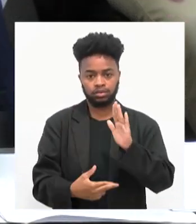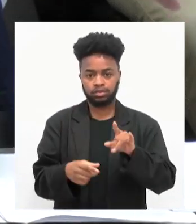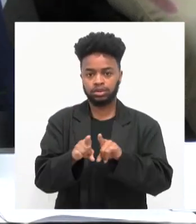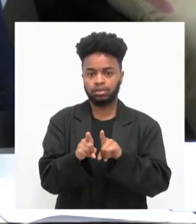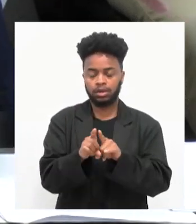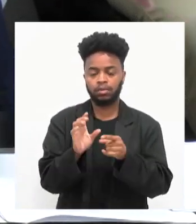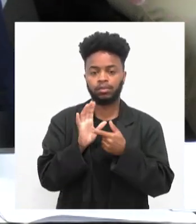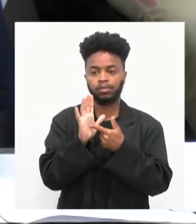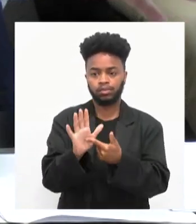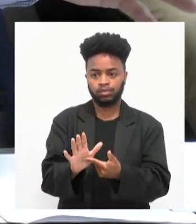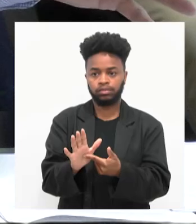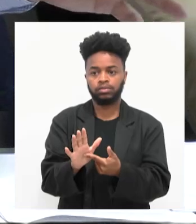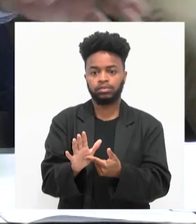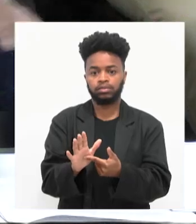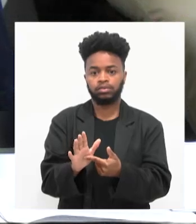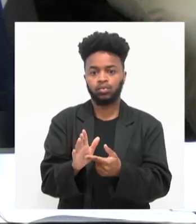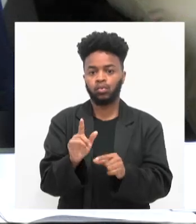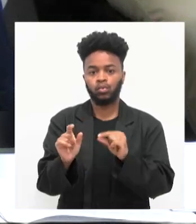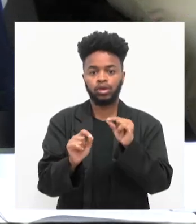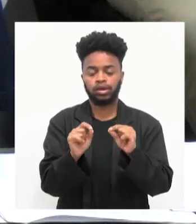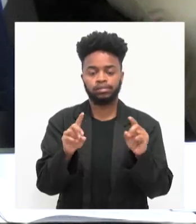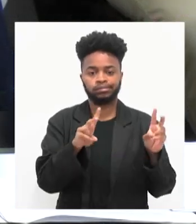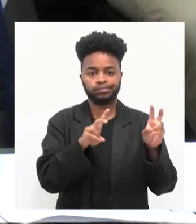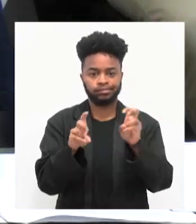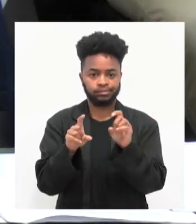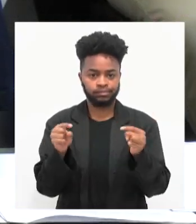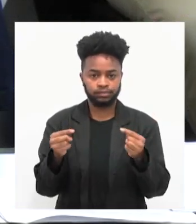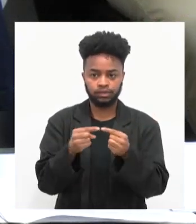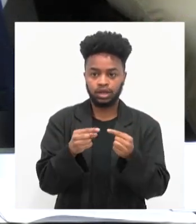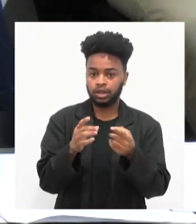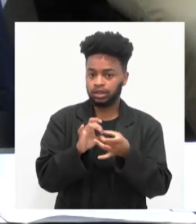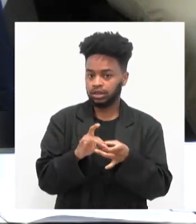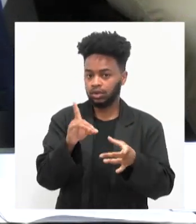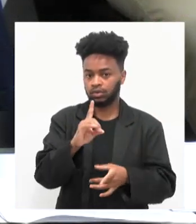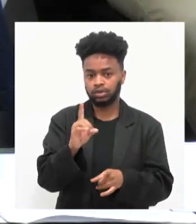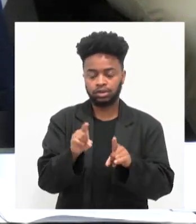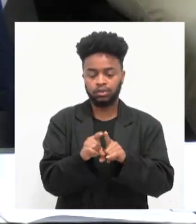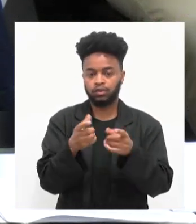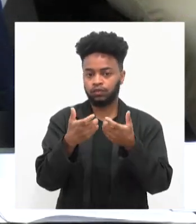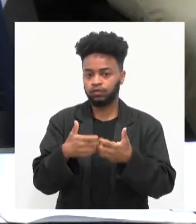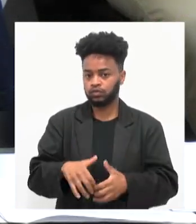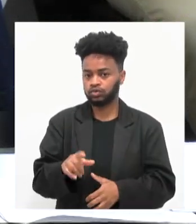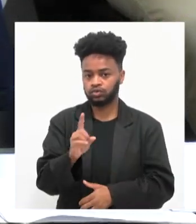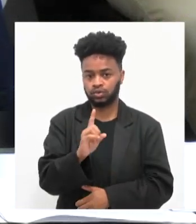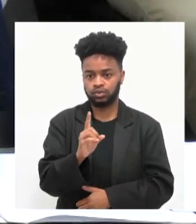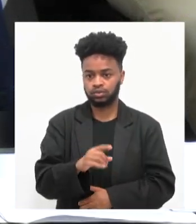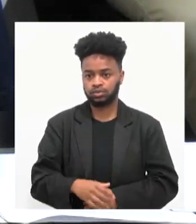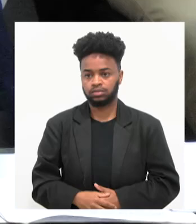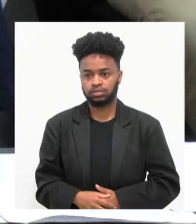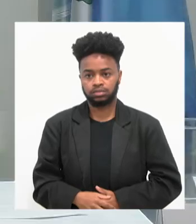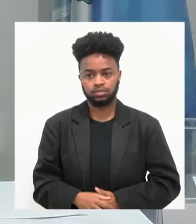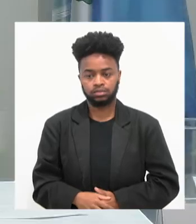a indicação desses pátios, que não estão autorizados e não estão funcionando. Não